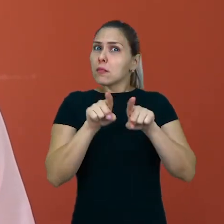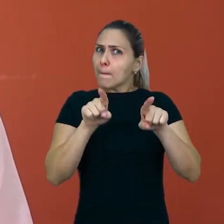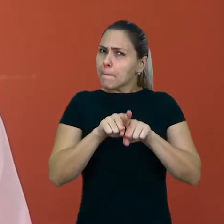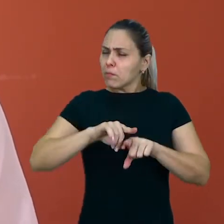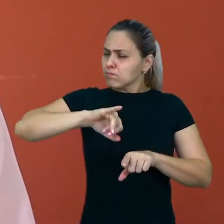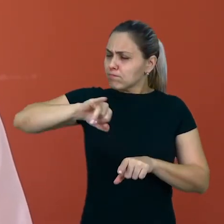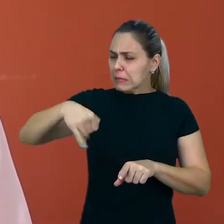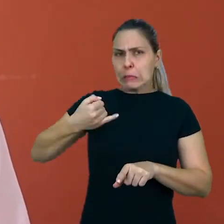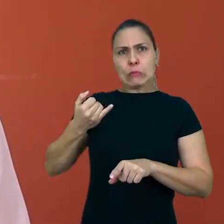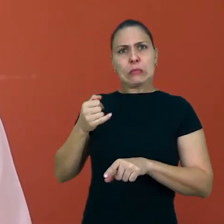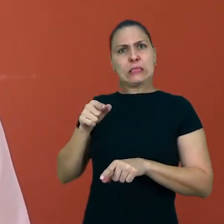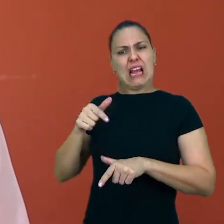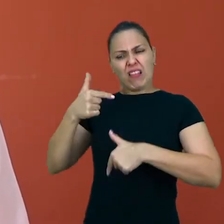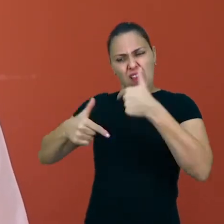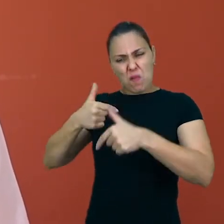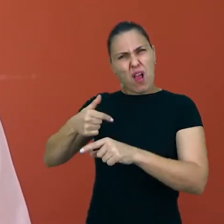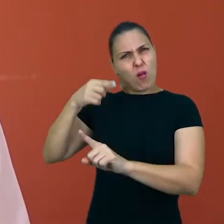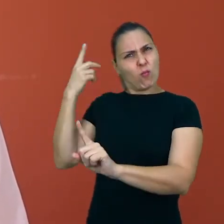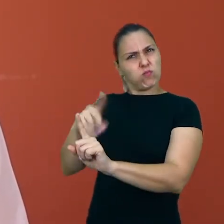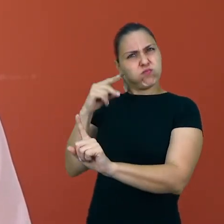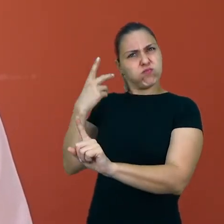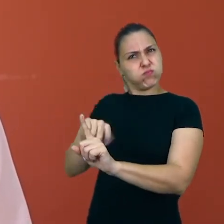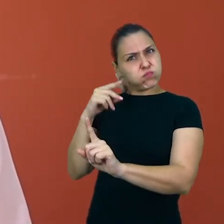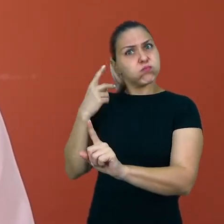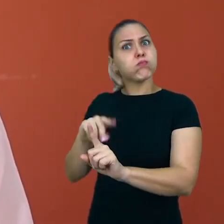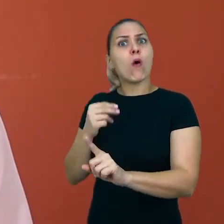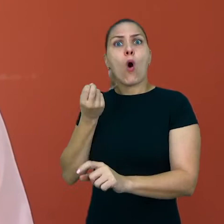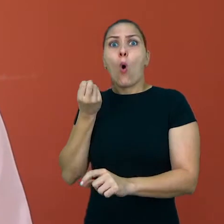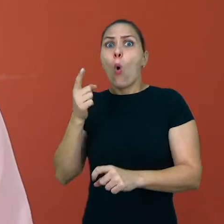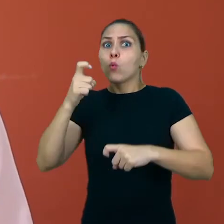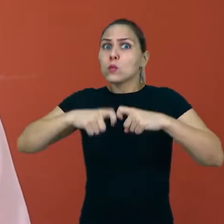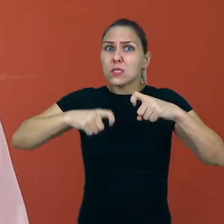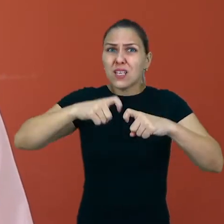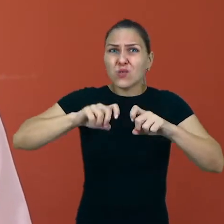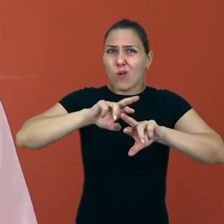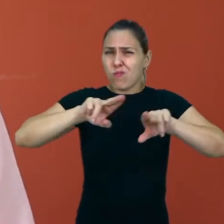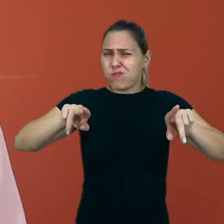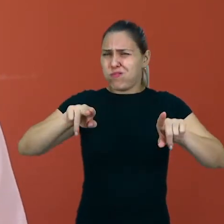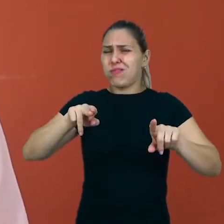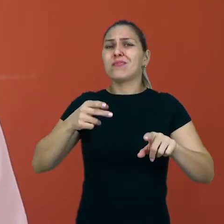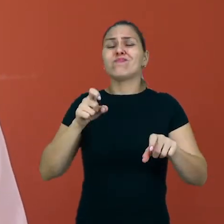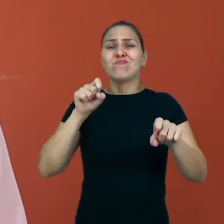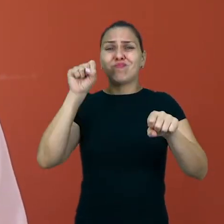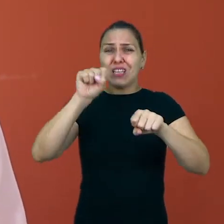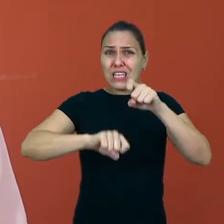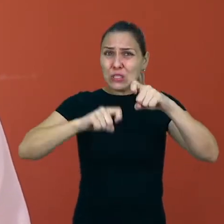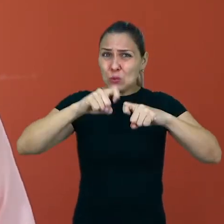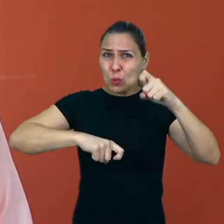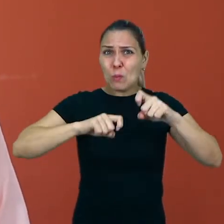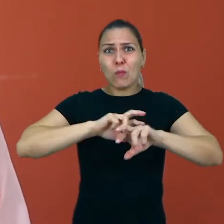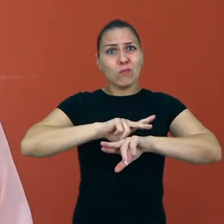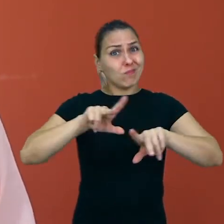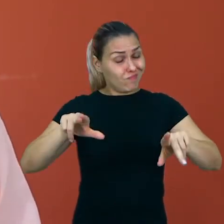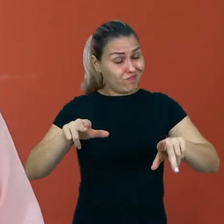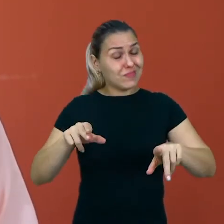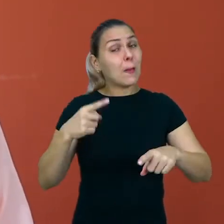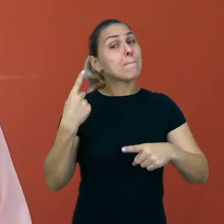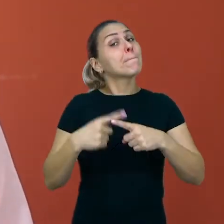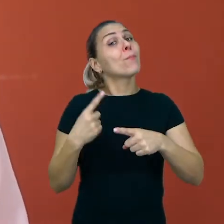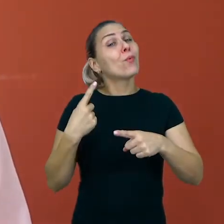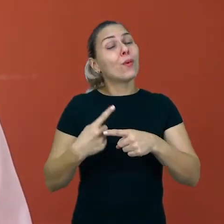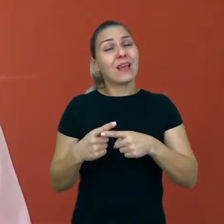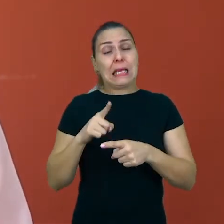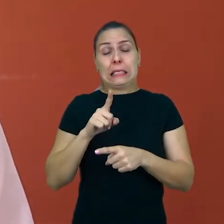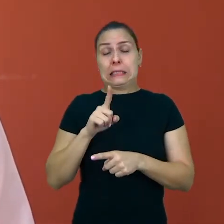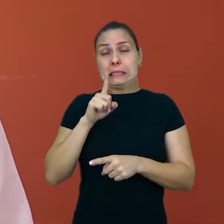ainda a exploração do trabalho infantil e o abuso e exploração sexual. Por que que esses